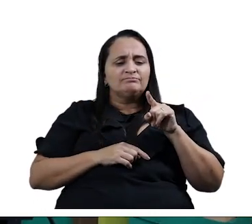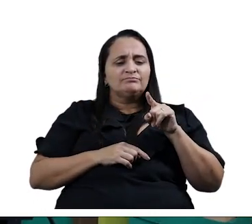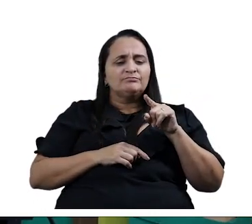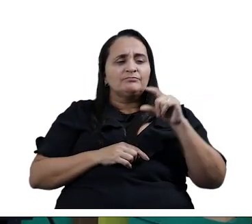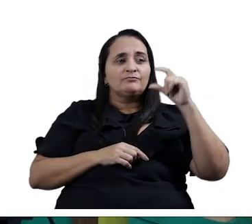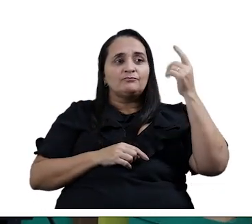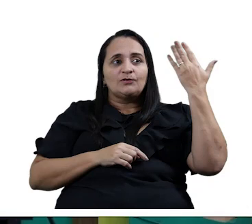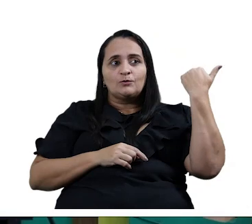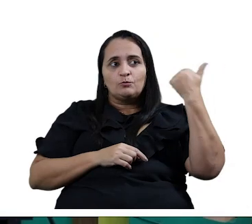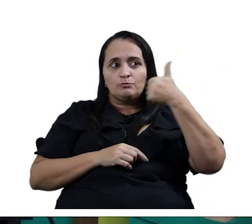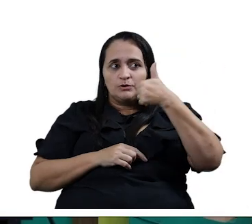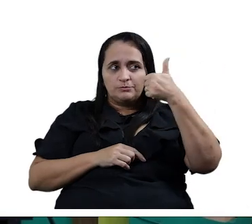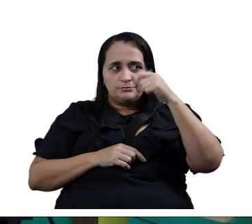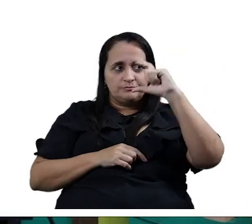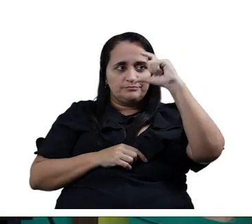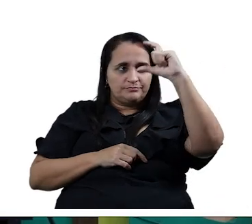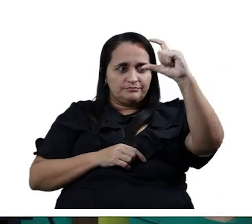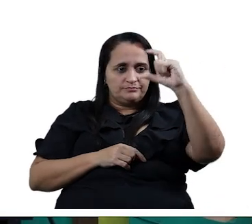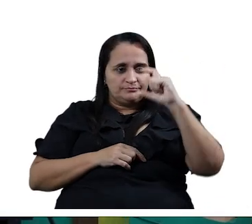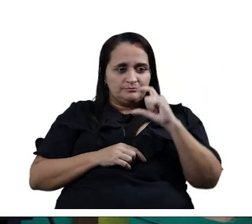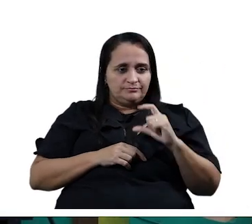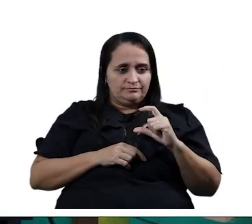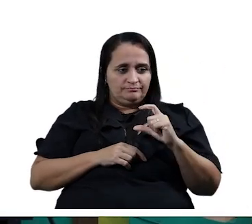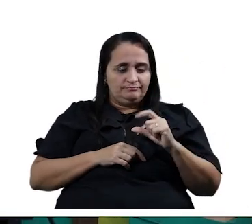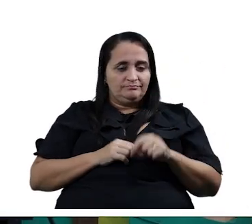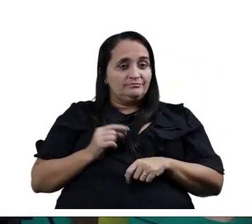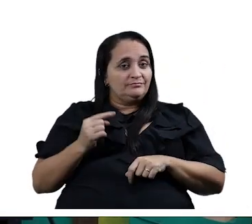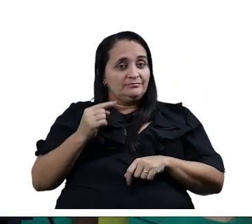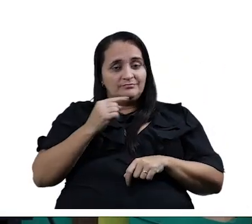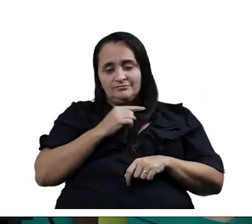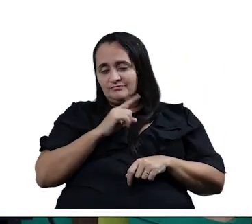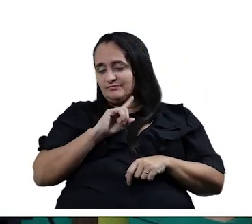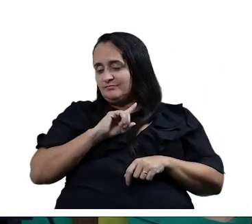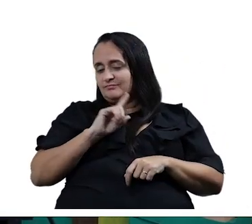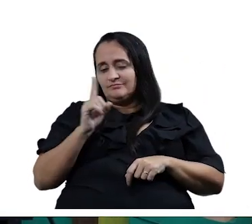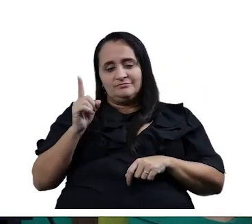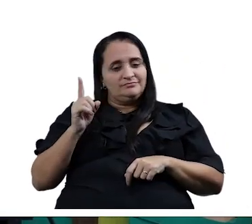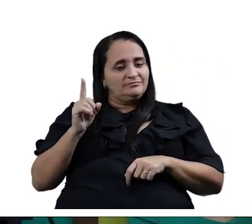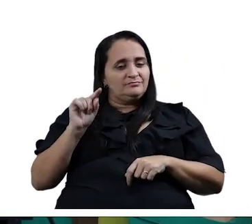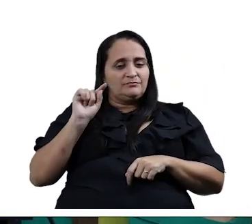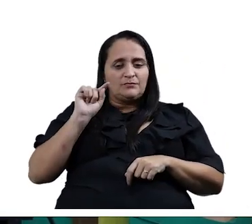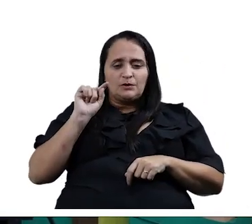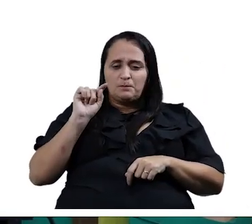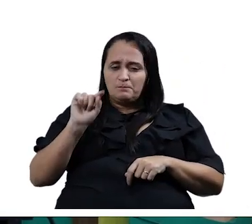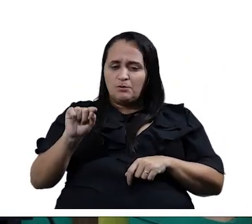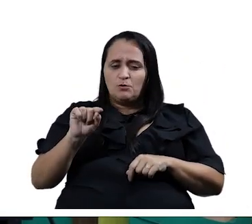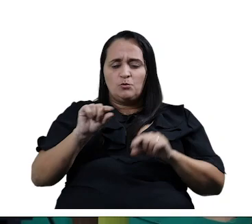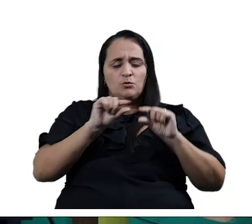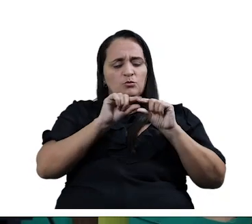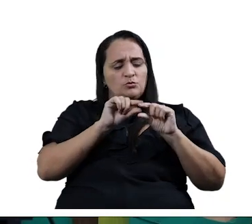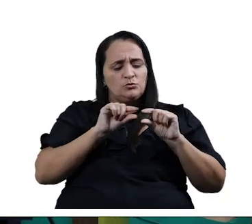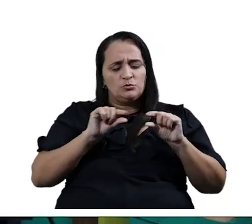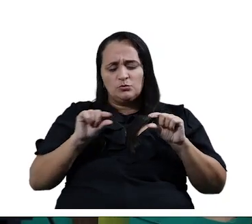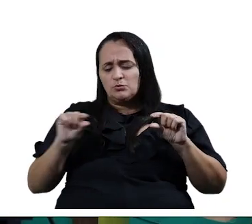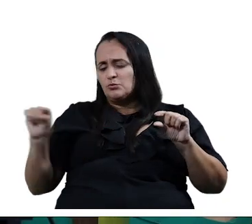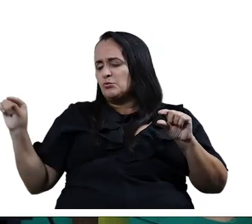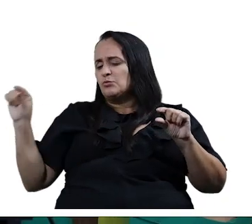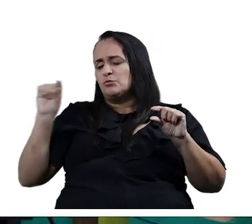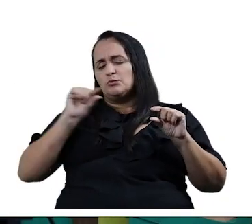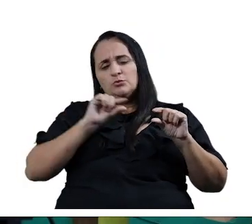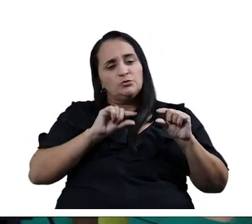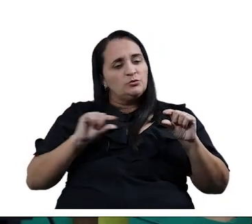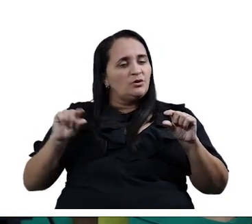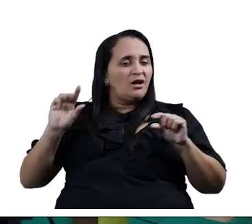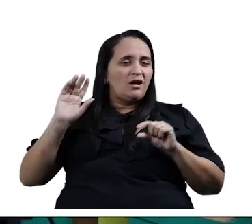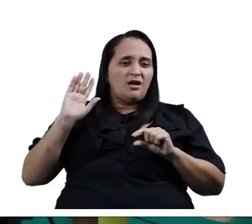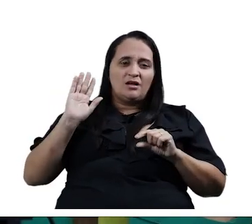aqui. A estrutura do texto. Esse texto, ele já pega tudo. Ponto. Segue toda a